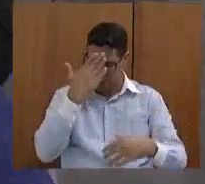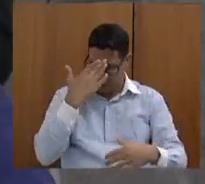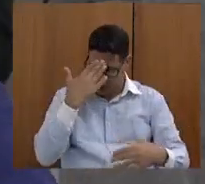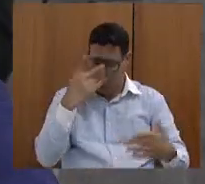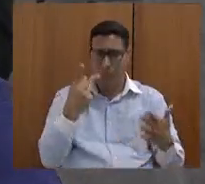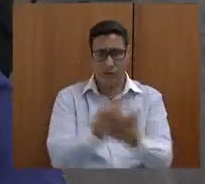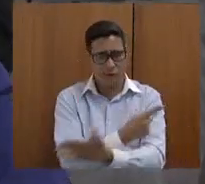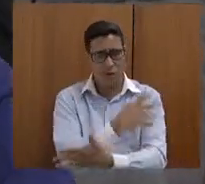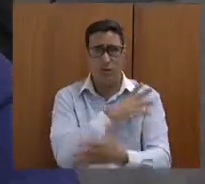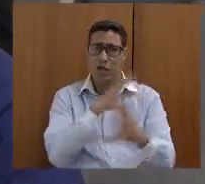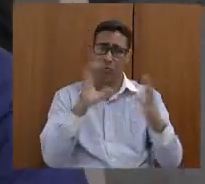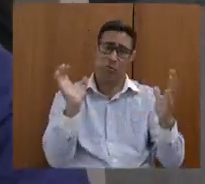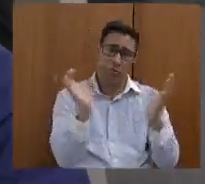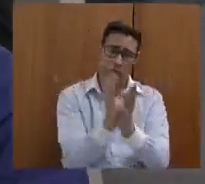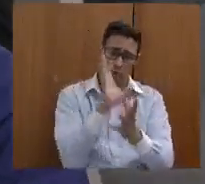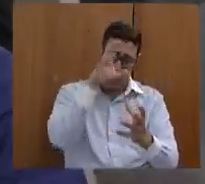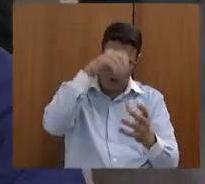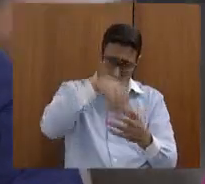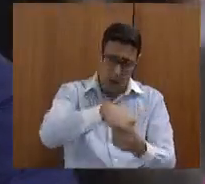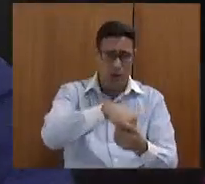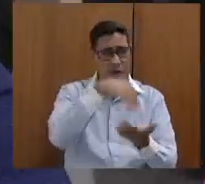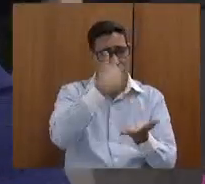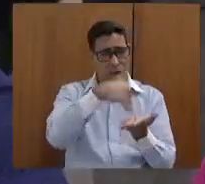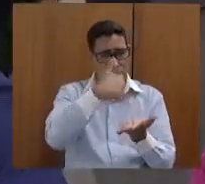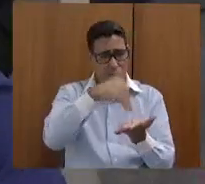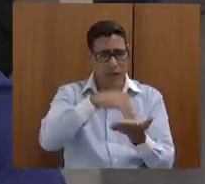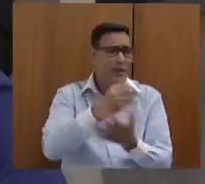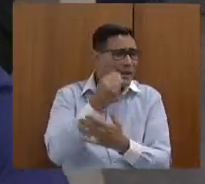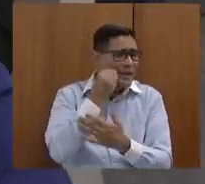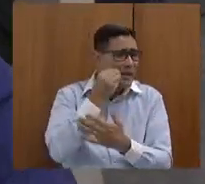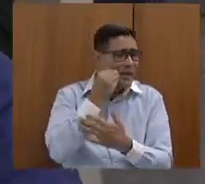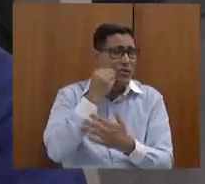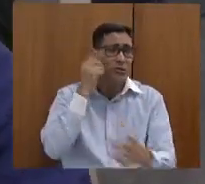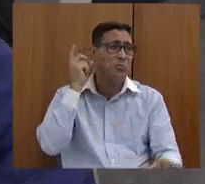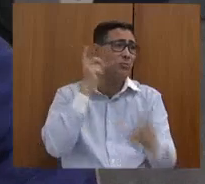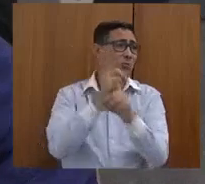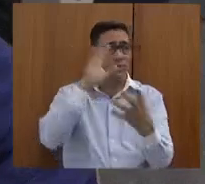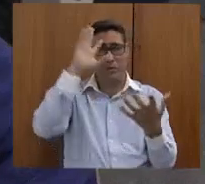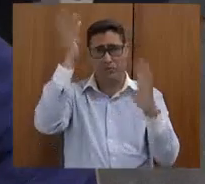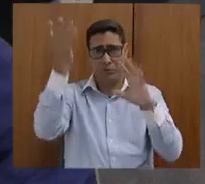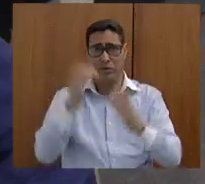com a equipe interna na secretaria tentando estudar e achar uma saída agora